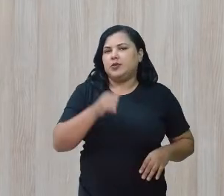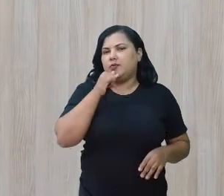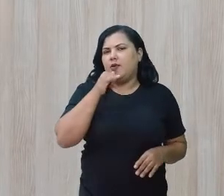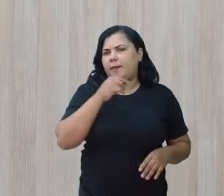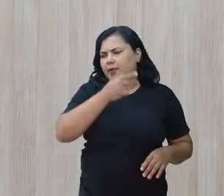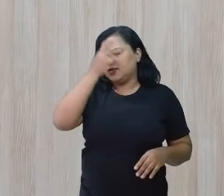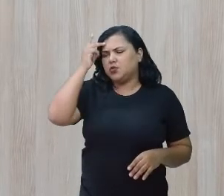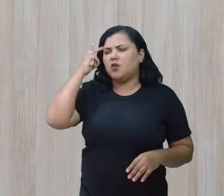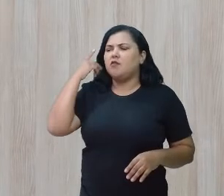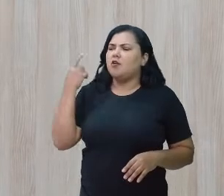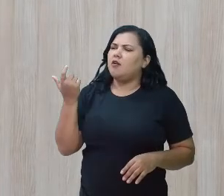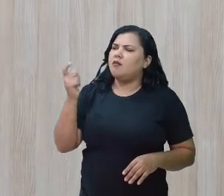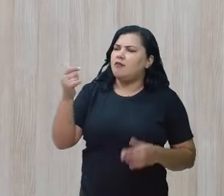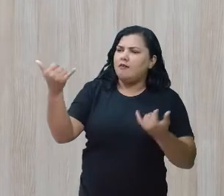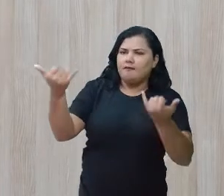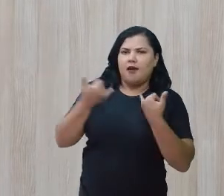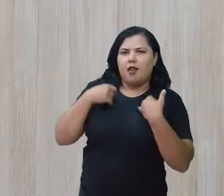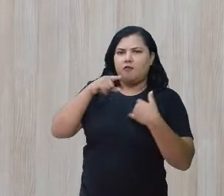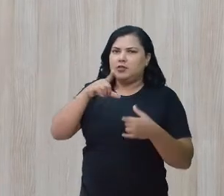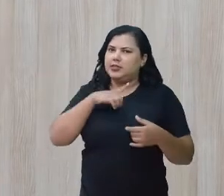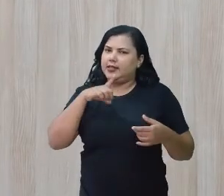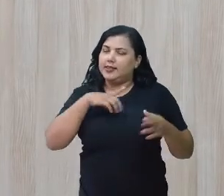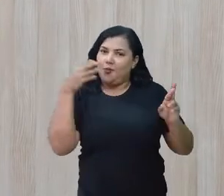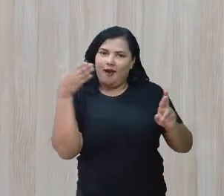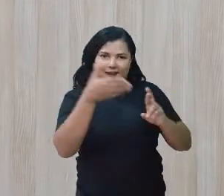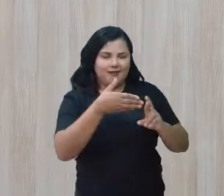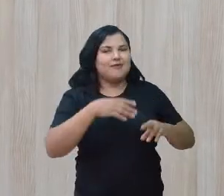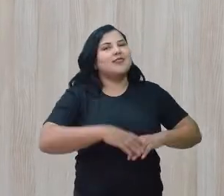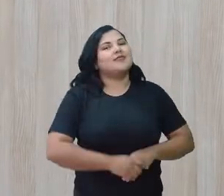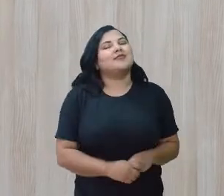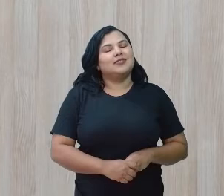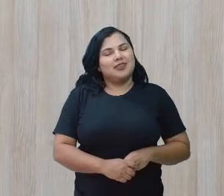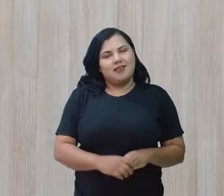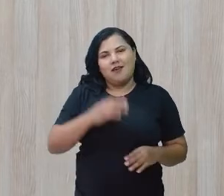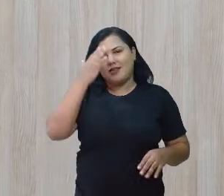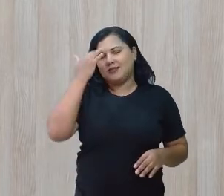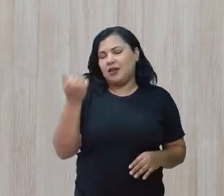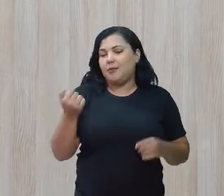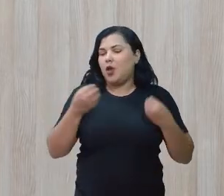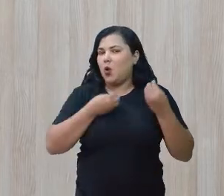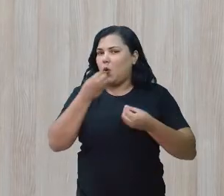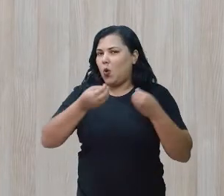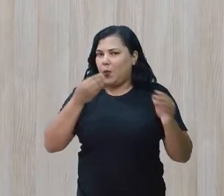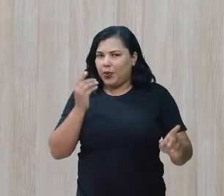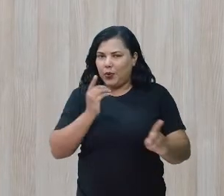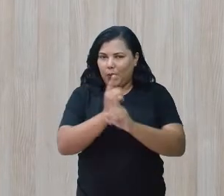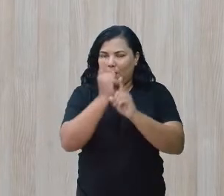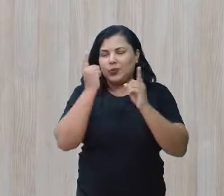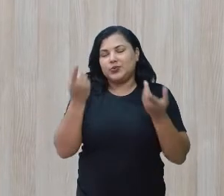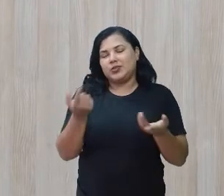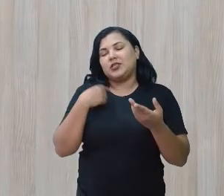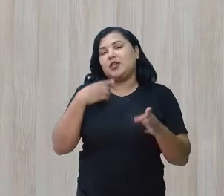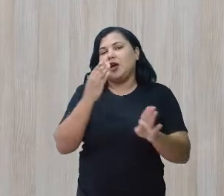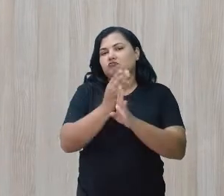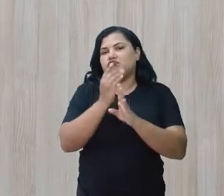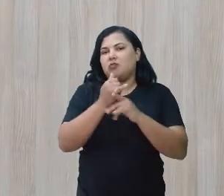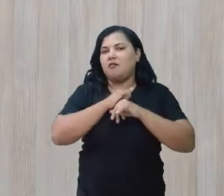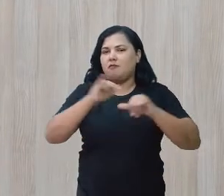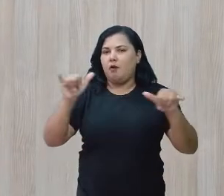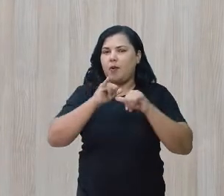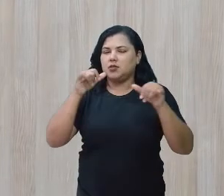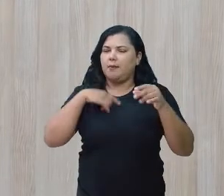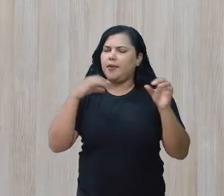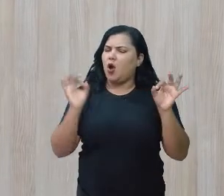vier falar alguma coisa para você, você vai ter alguma referência, vai saber onde catar, encontrar essa informação para montar um